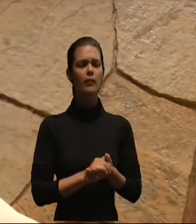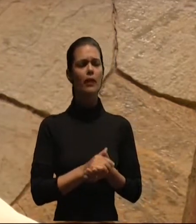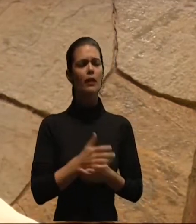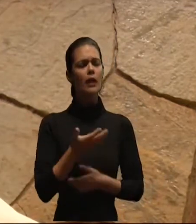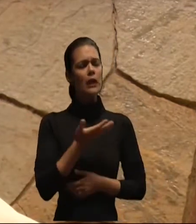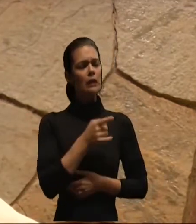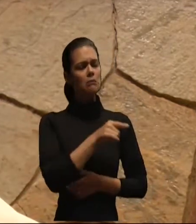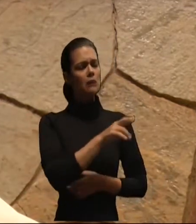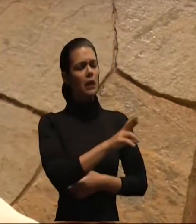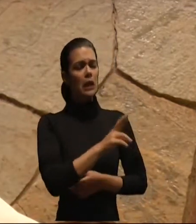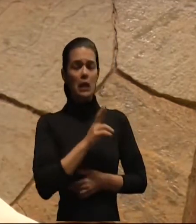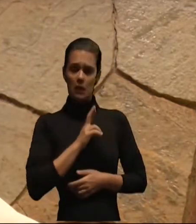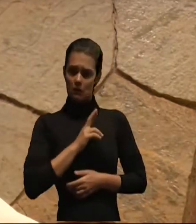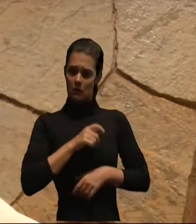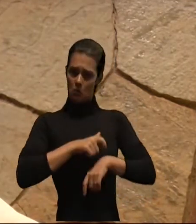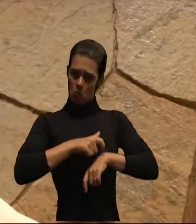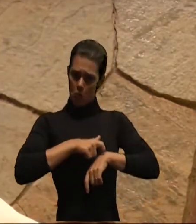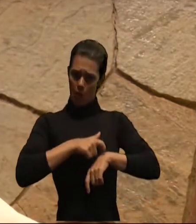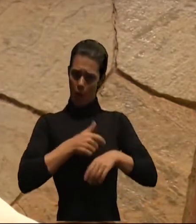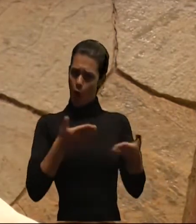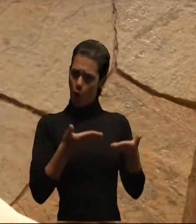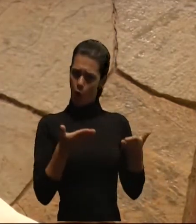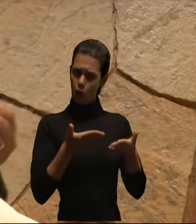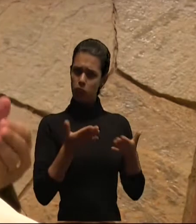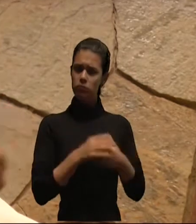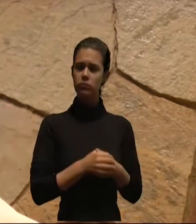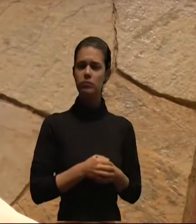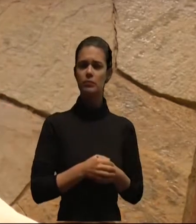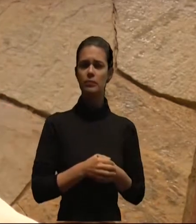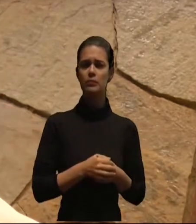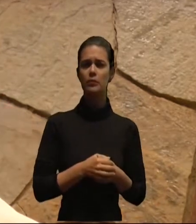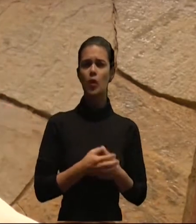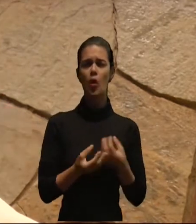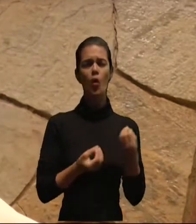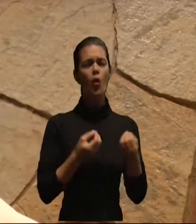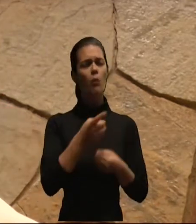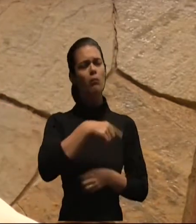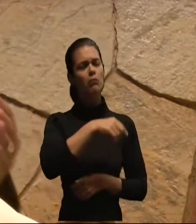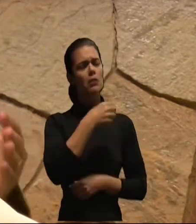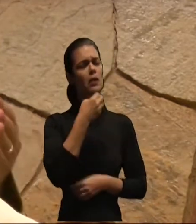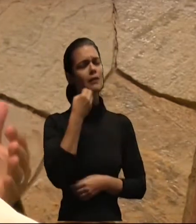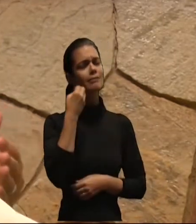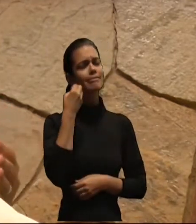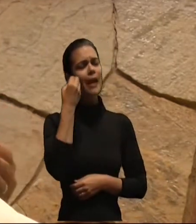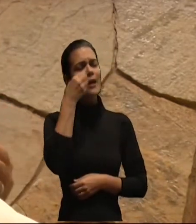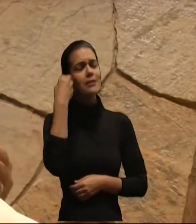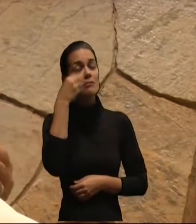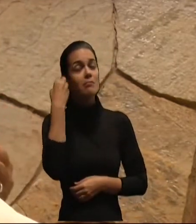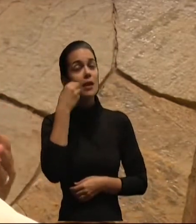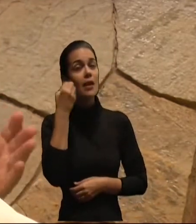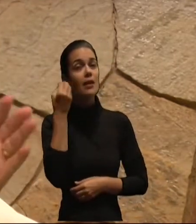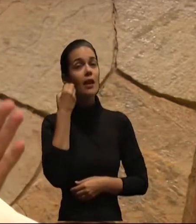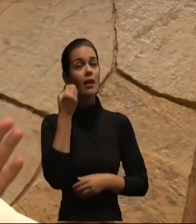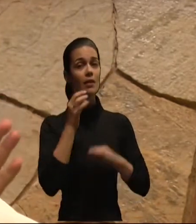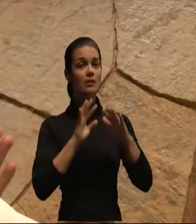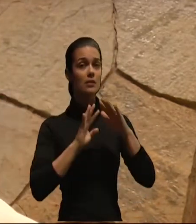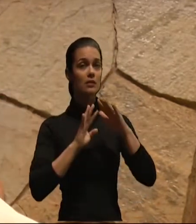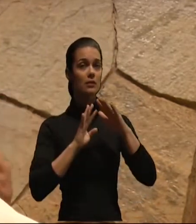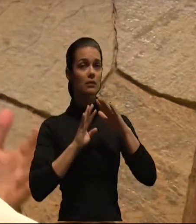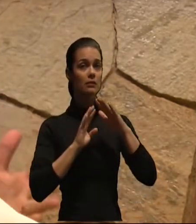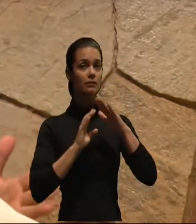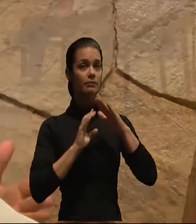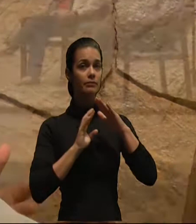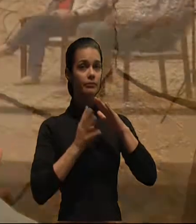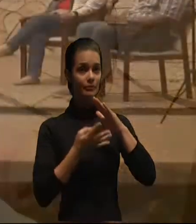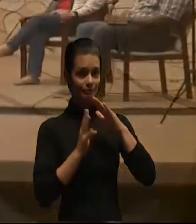da sua experiência em tempos atuais, como que tem sido para vocês este momento de confinamento? Uma vez que vocês